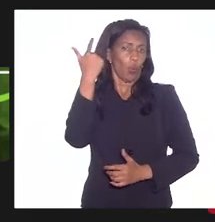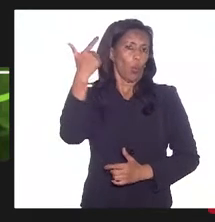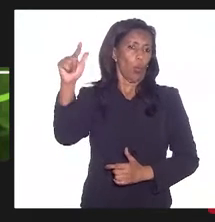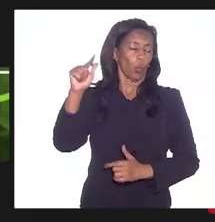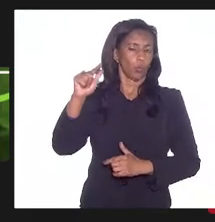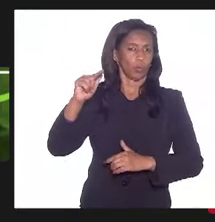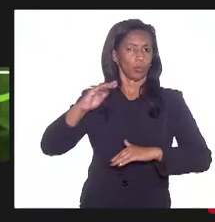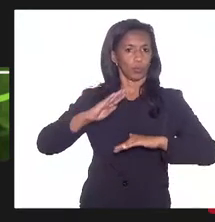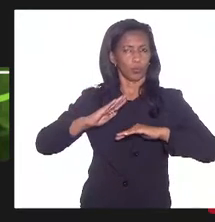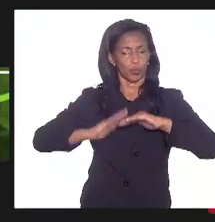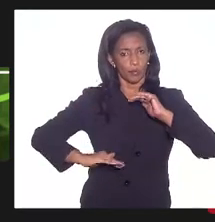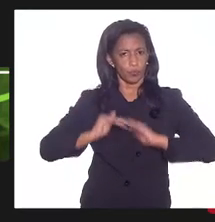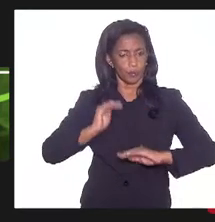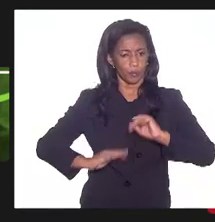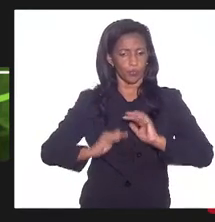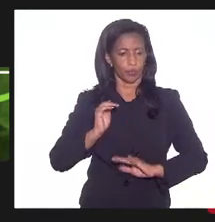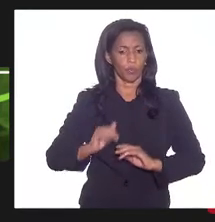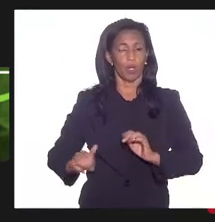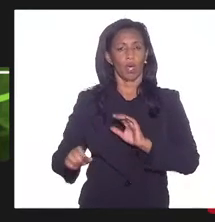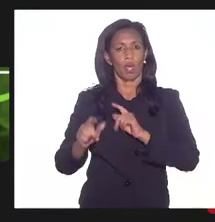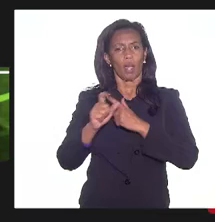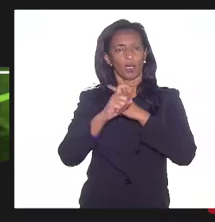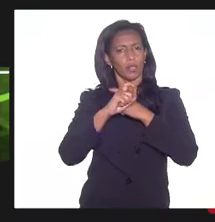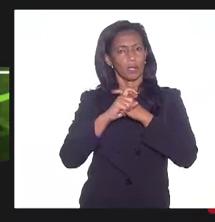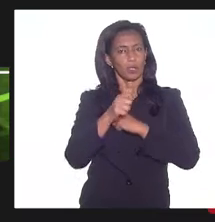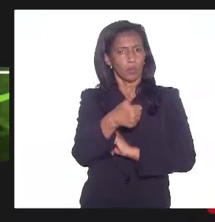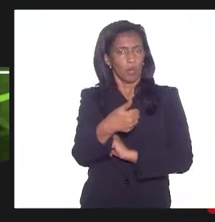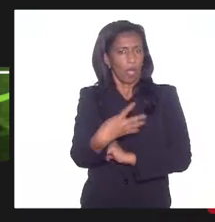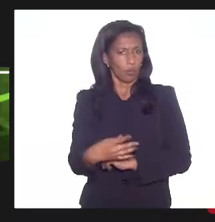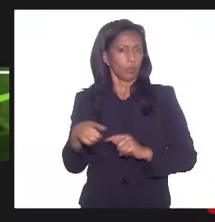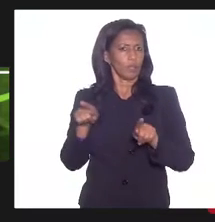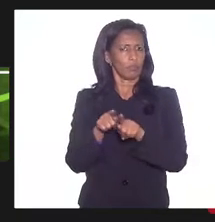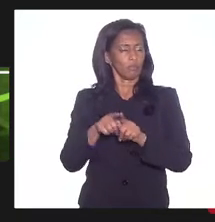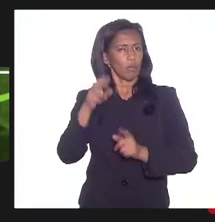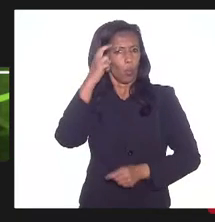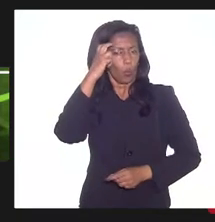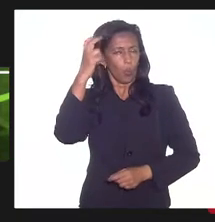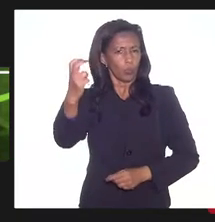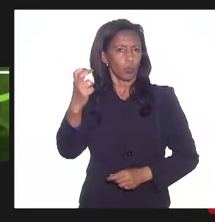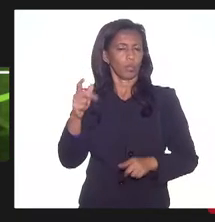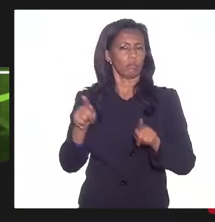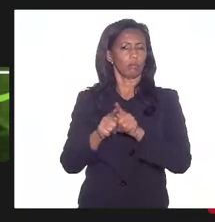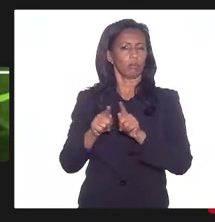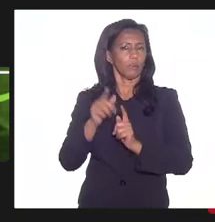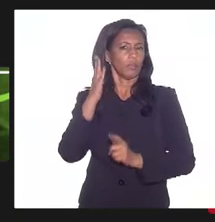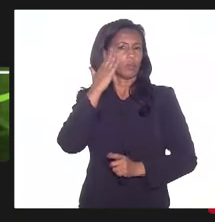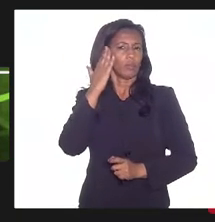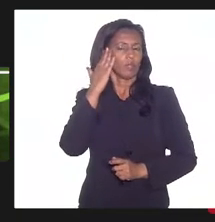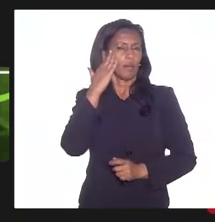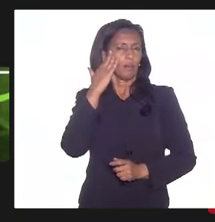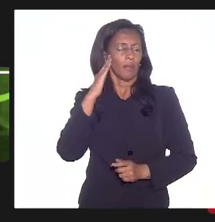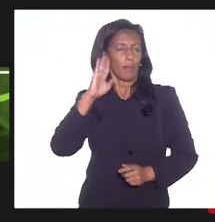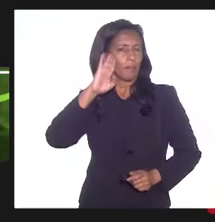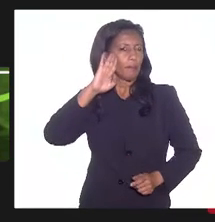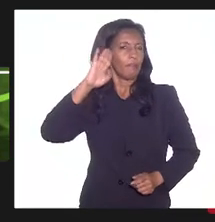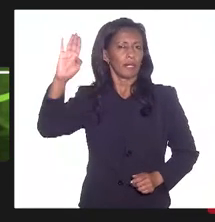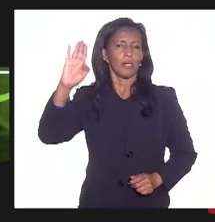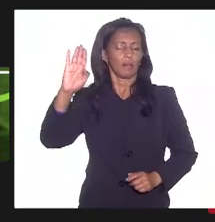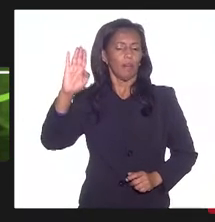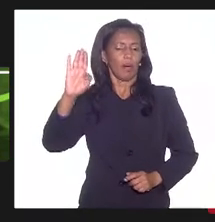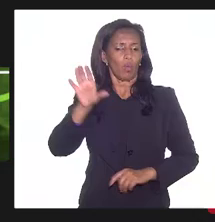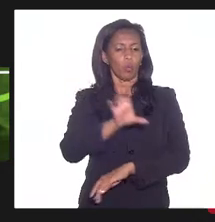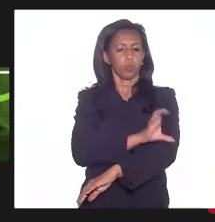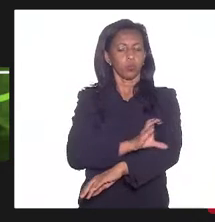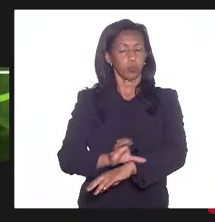inciso 14, igualmente, estimular os saberes e fazeres das estruturas tradicionais de transmissão oral, parte fundamental da formação cultural